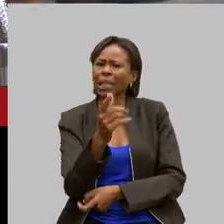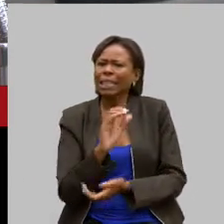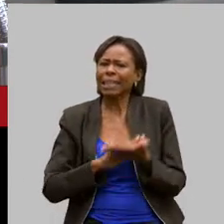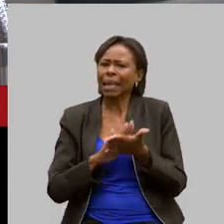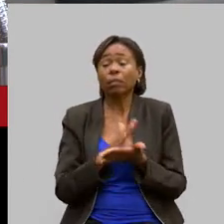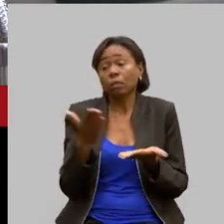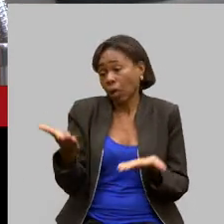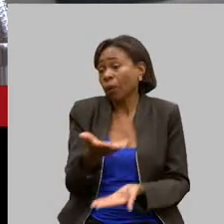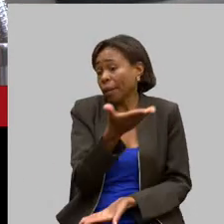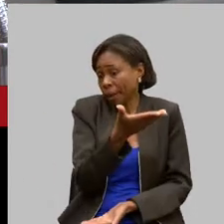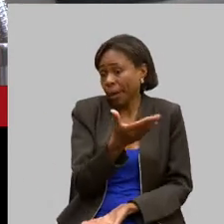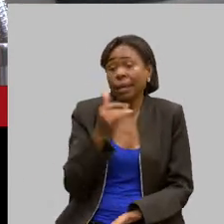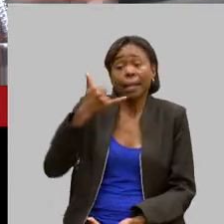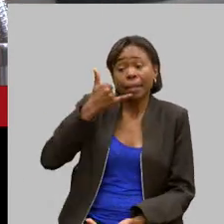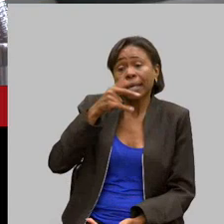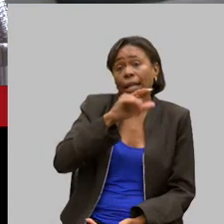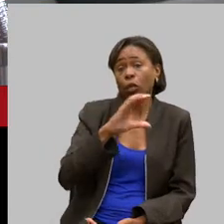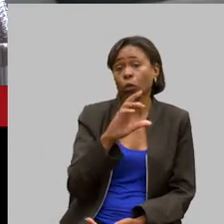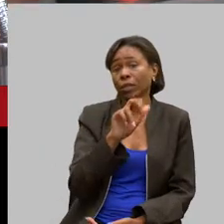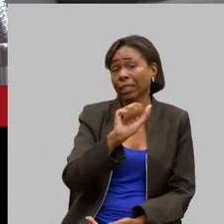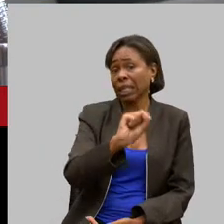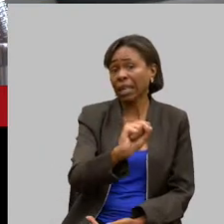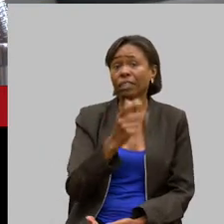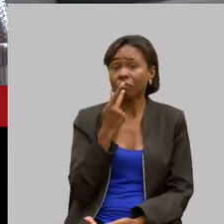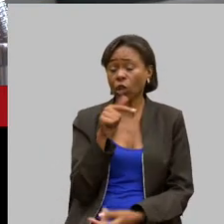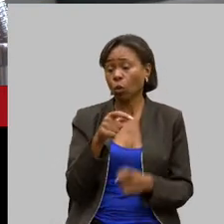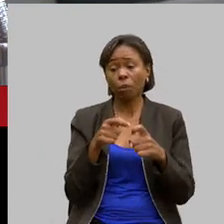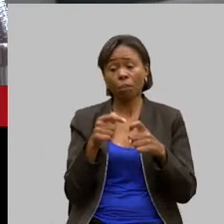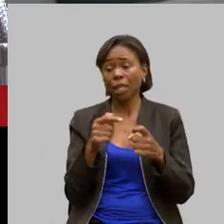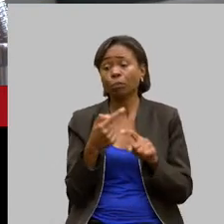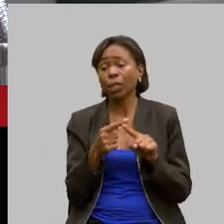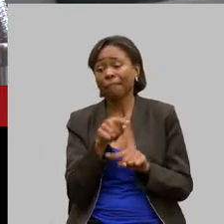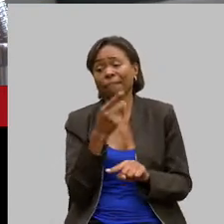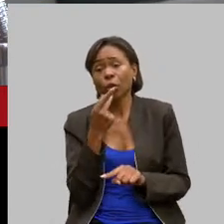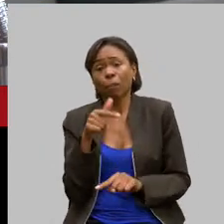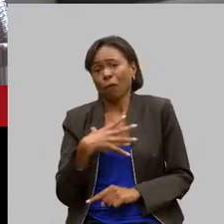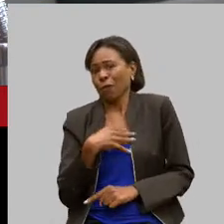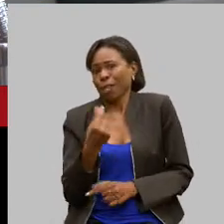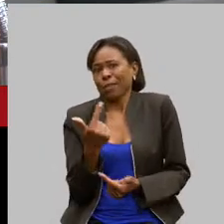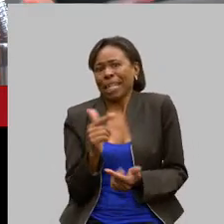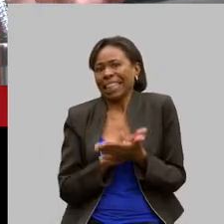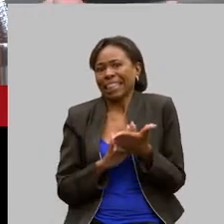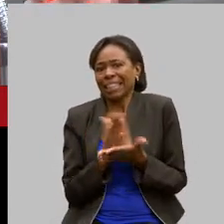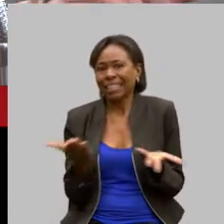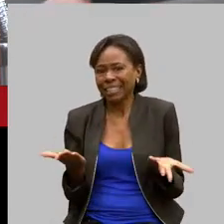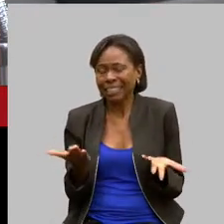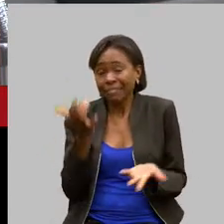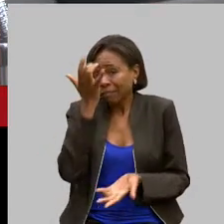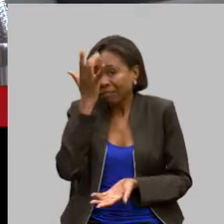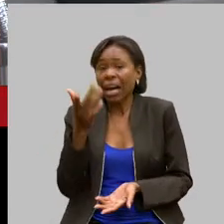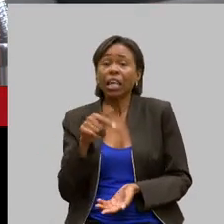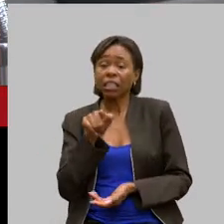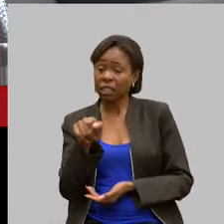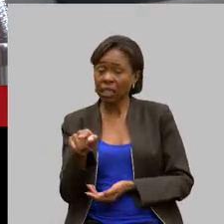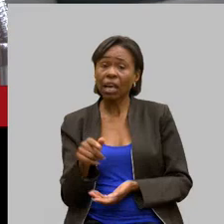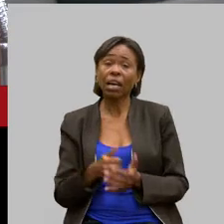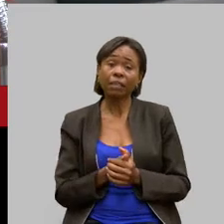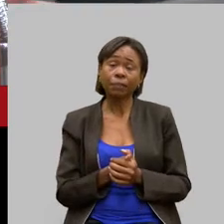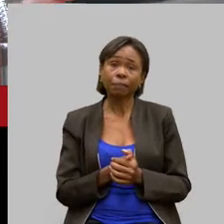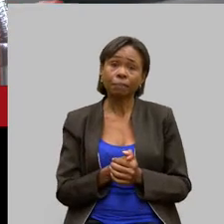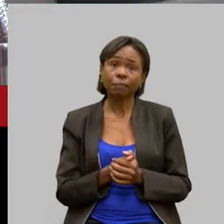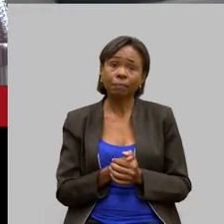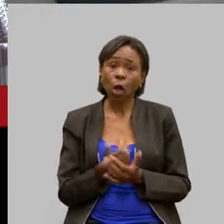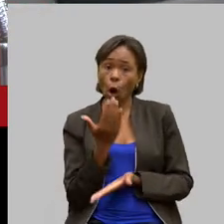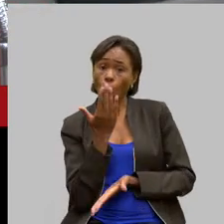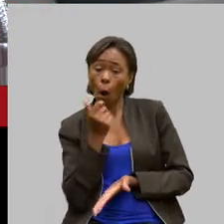o Dr Thiago que ele tem alguma coisa porque ele falou que ele não tem nada porque é muito fácil chegar lá comer beber e dormir com com